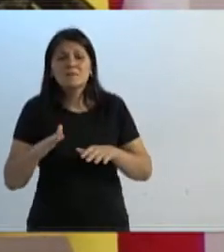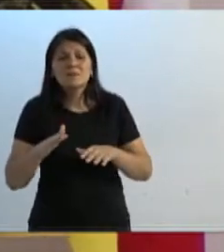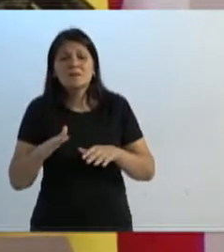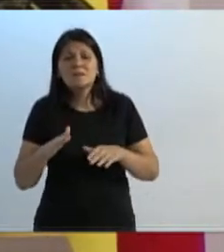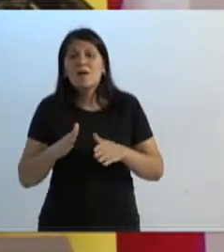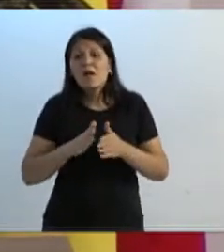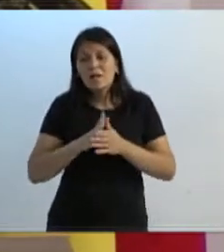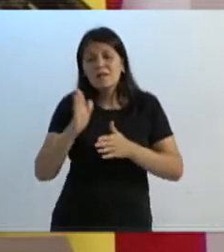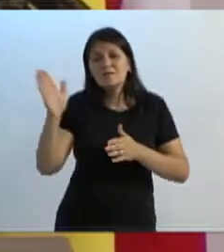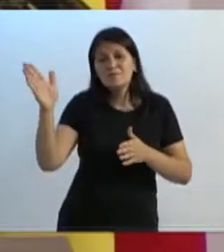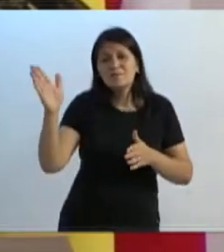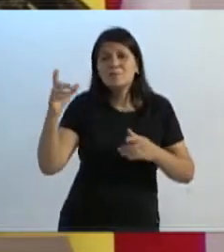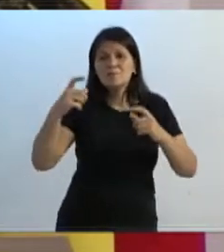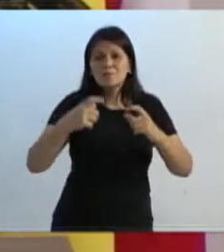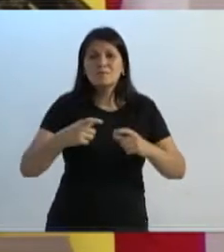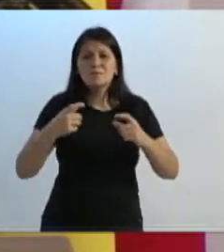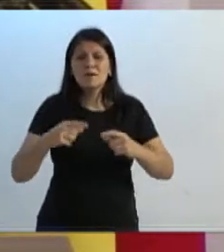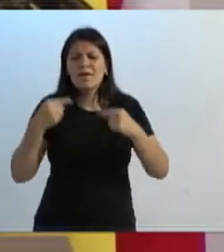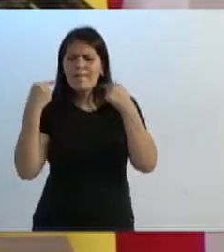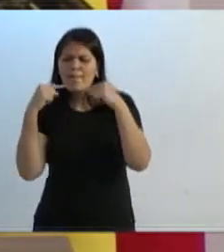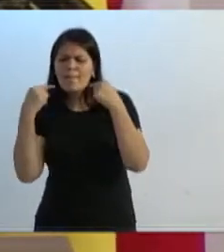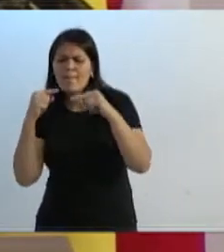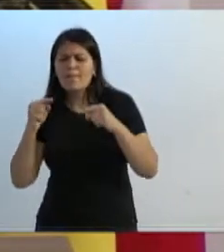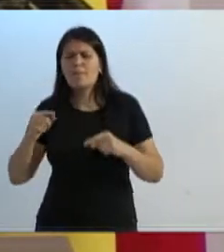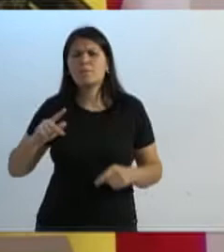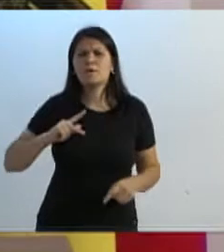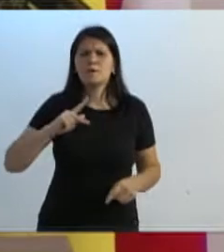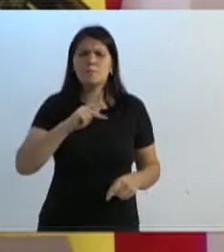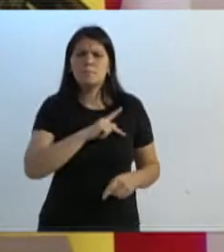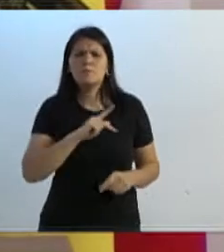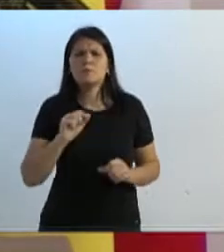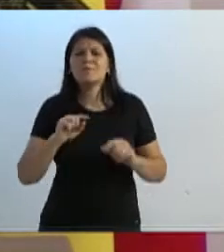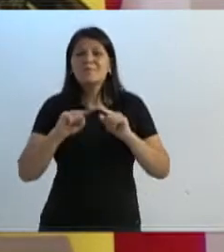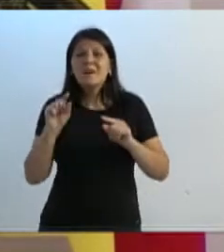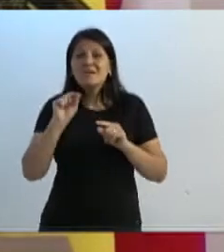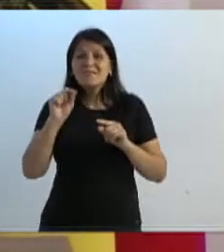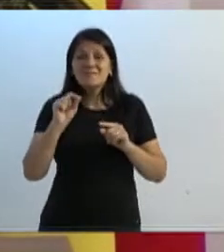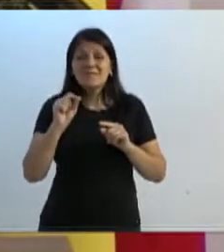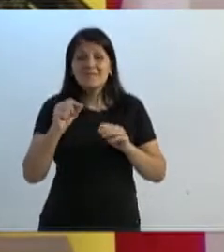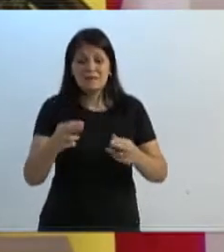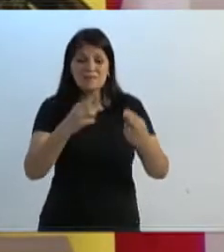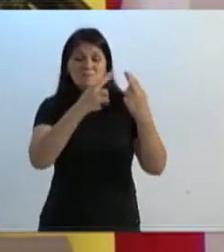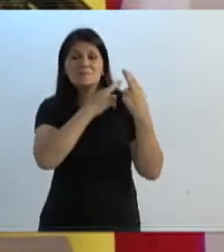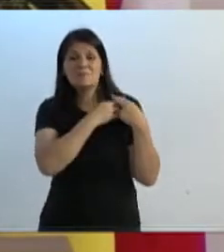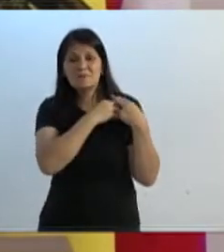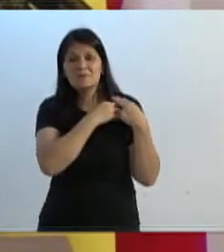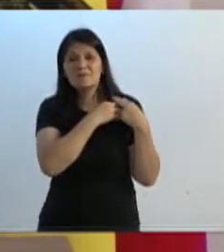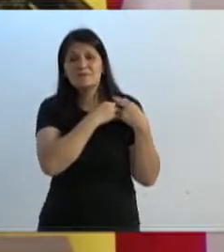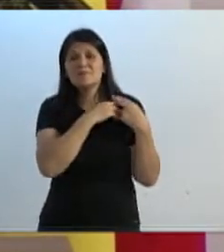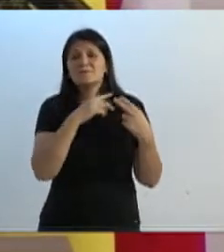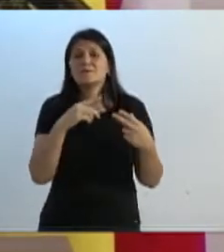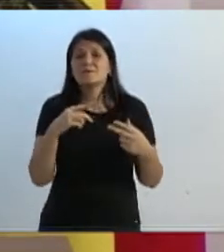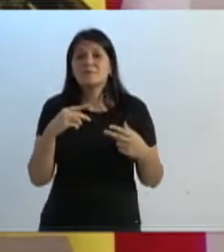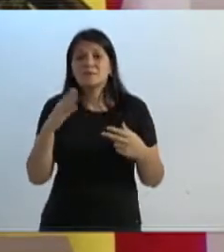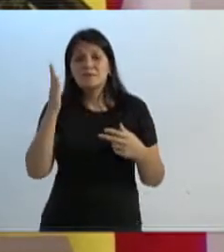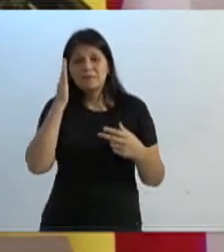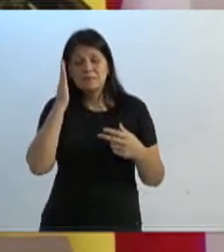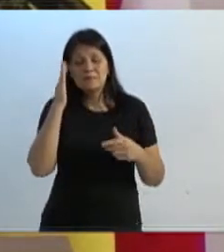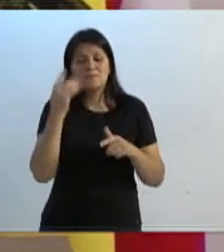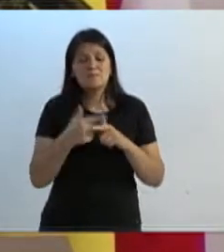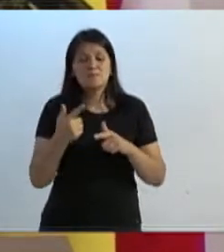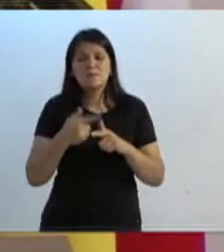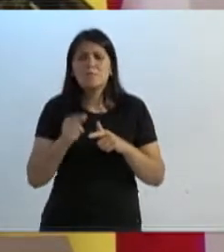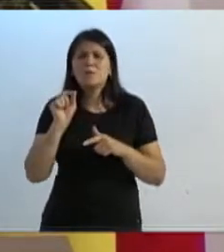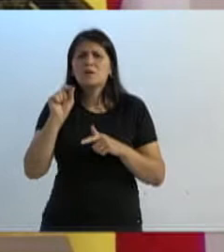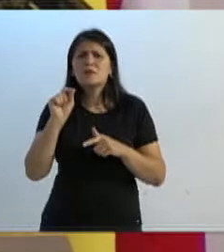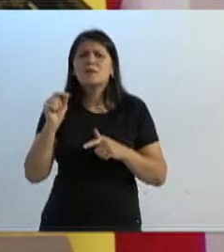vão lá e criticam determinado órgão público e quem está na frente levam os problemas, mas os verdadeiros culpados são os gestores